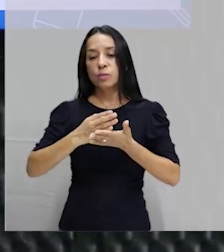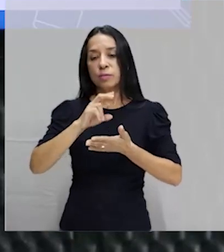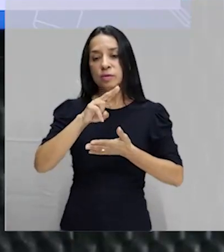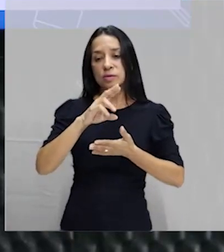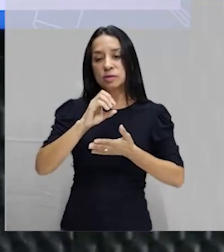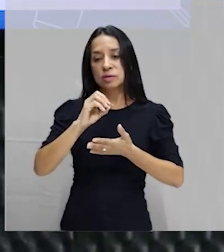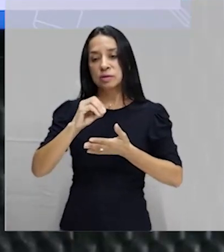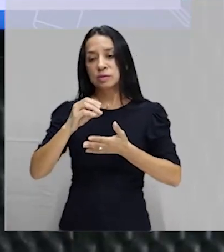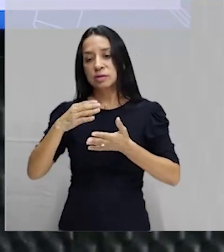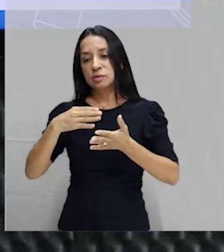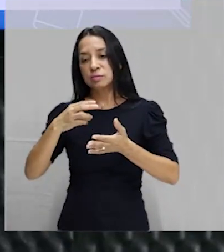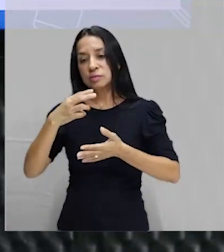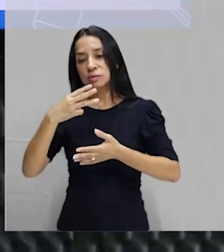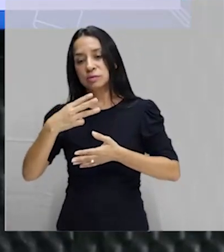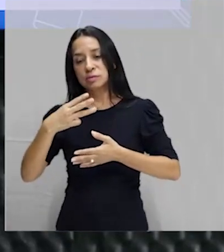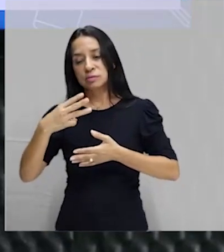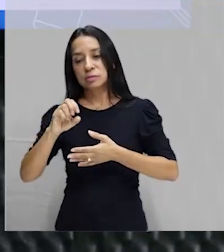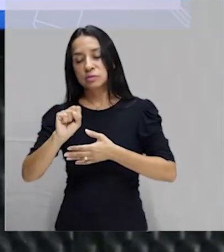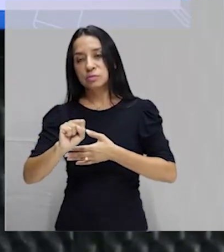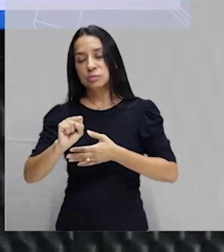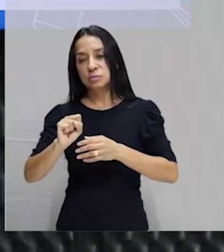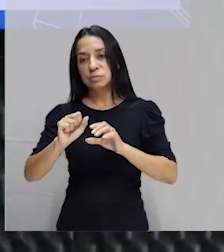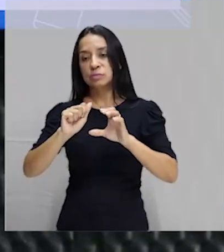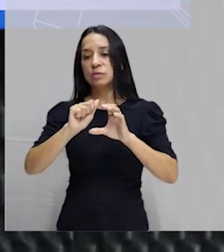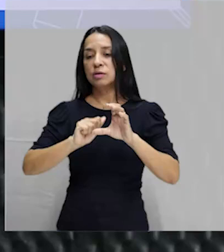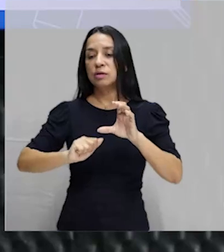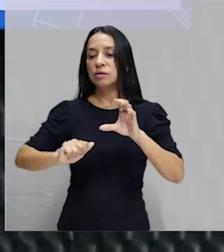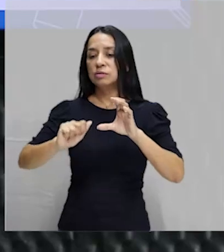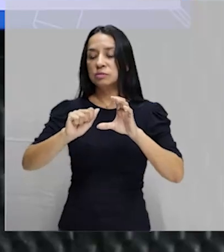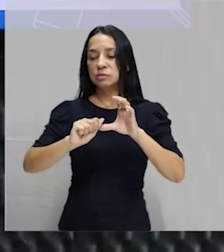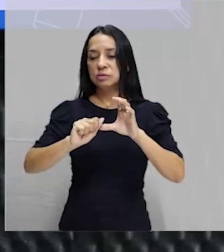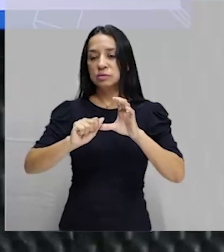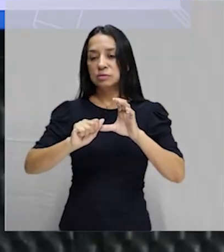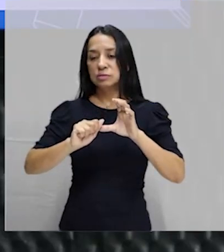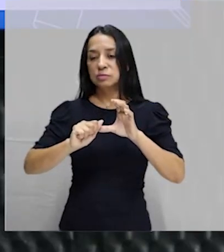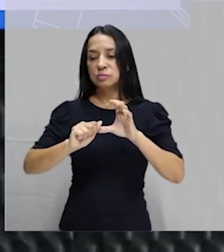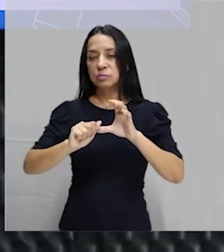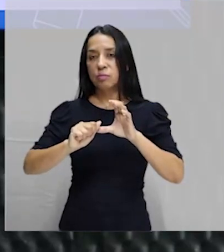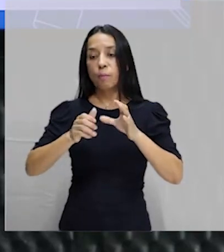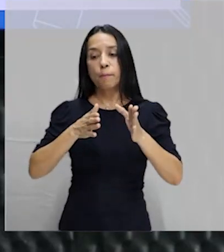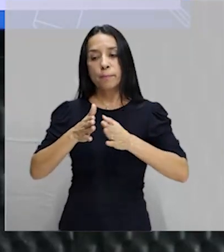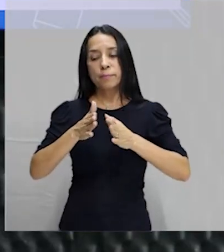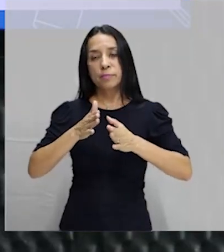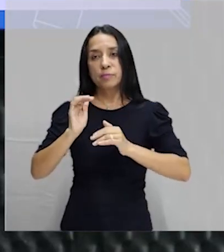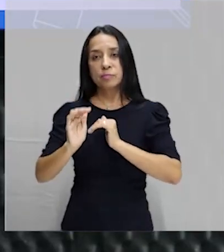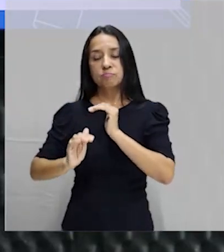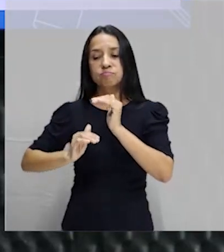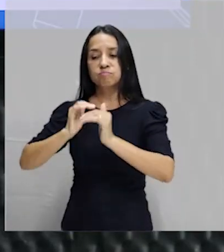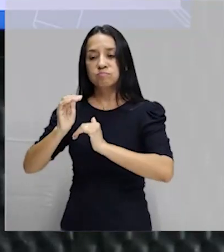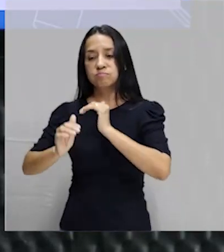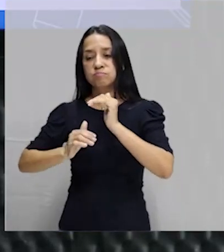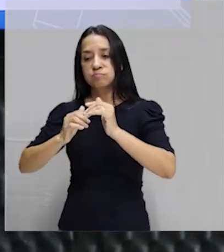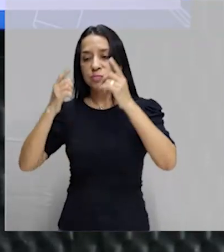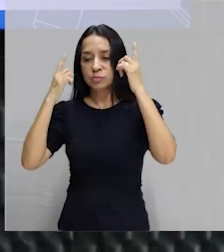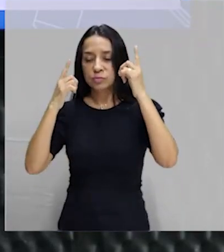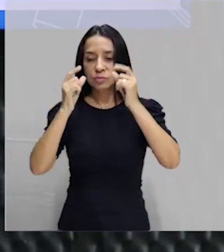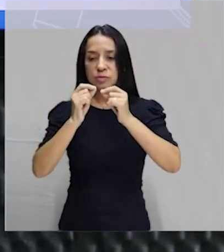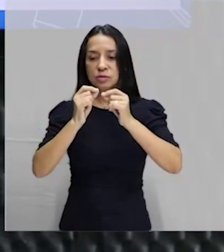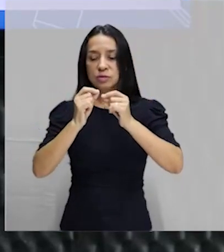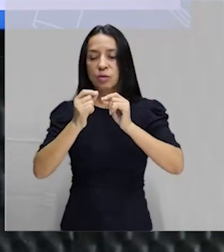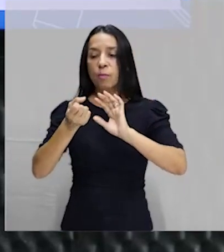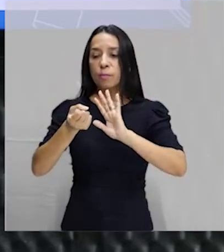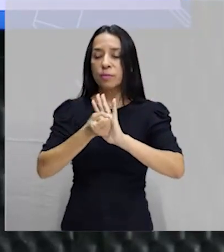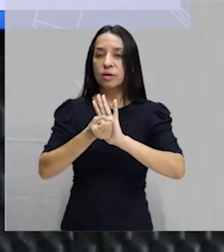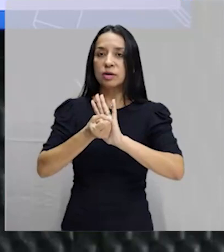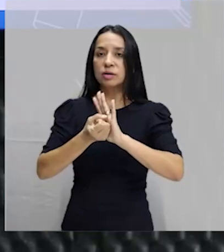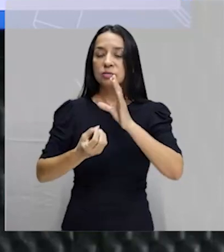a.C. Um período de maior desenvolvimento dos gregos, marcado inclusive pelo florescimento da cultura